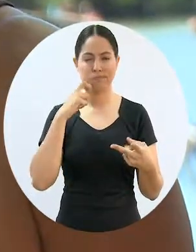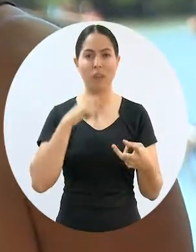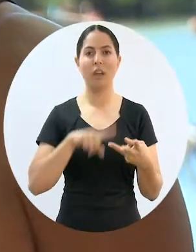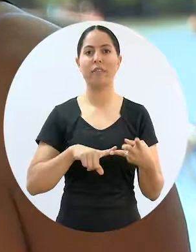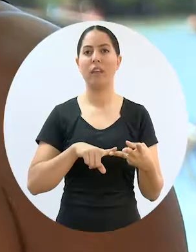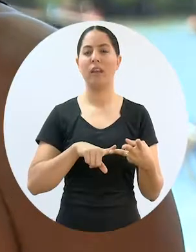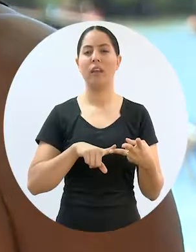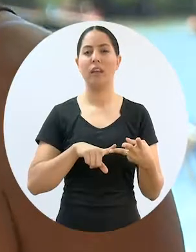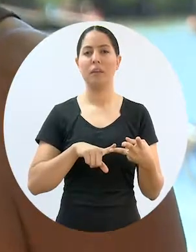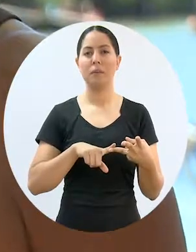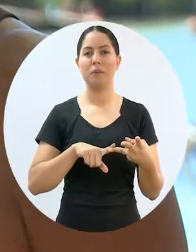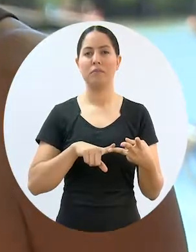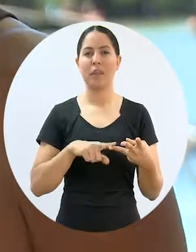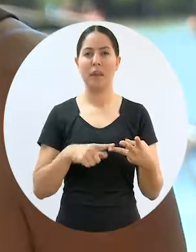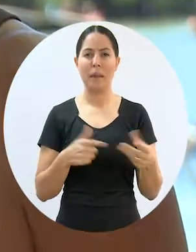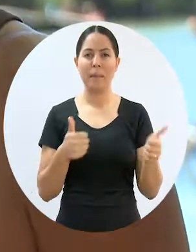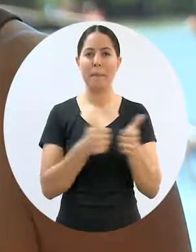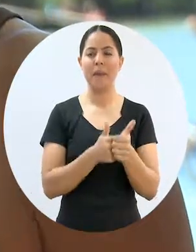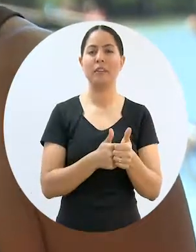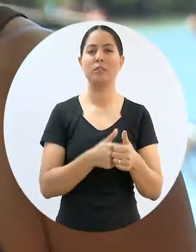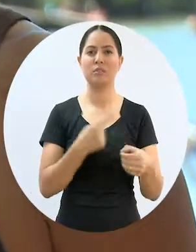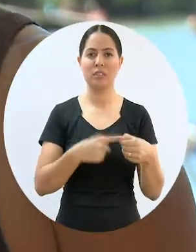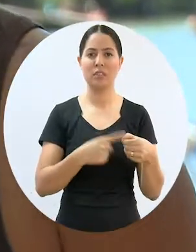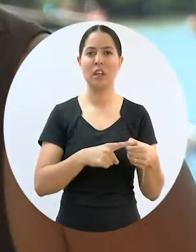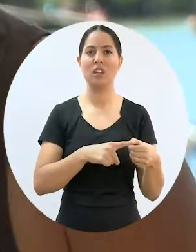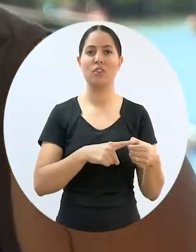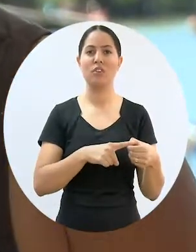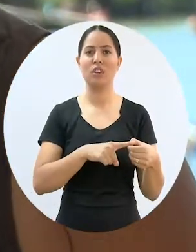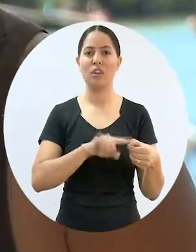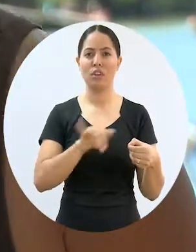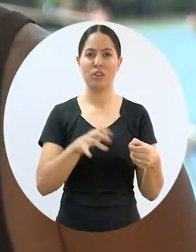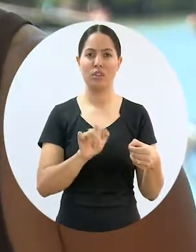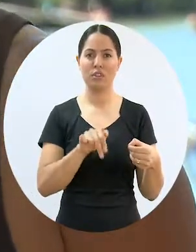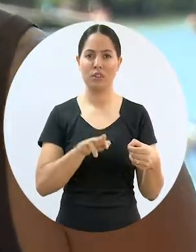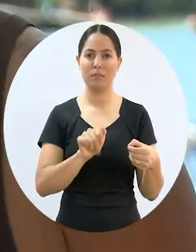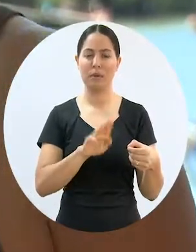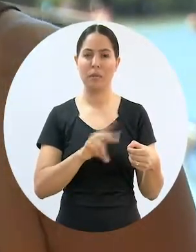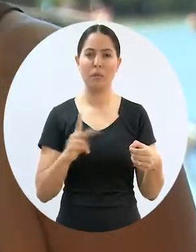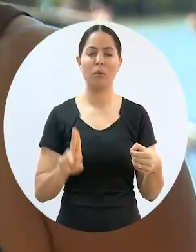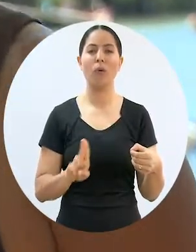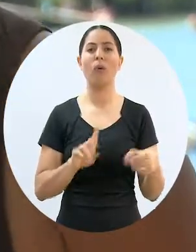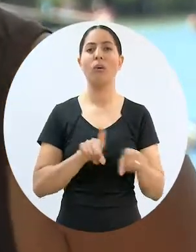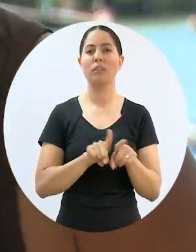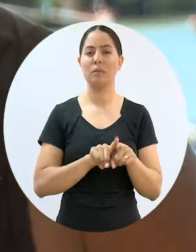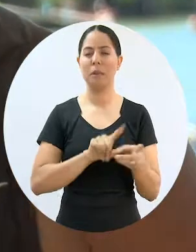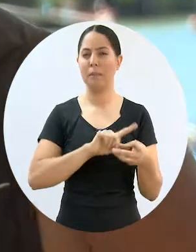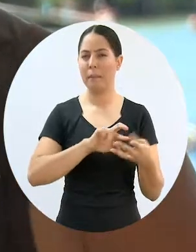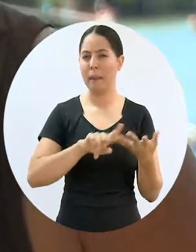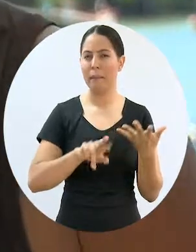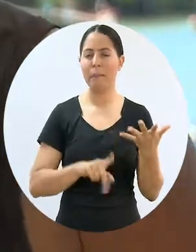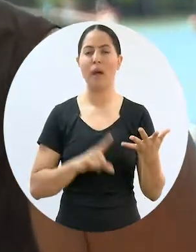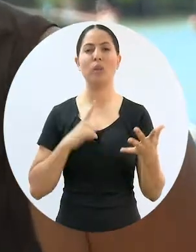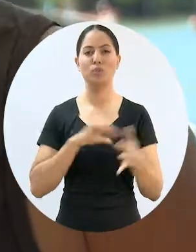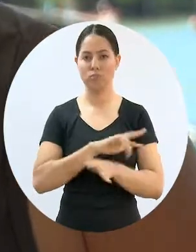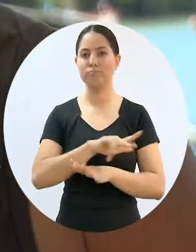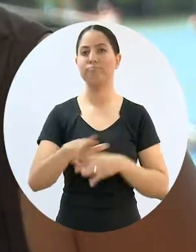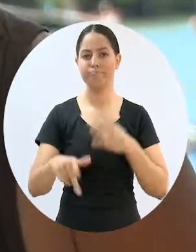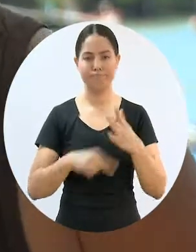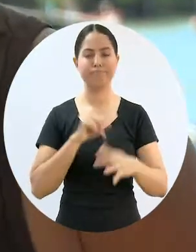Natal, ali próximo ali a Genipabu, tem Barra de Macharanguá,